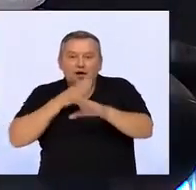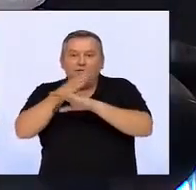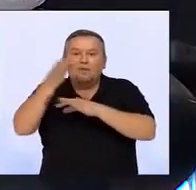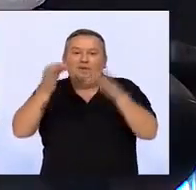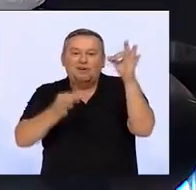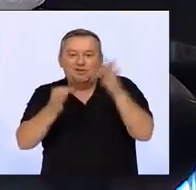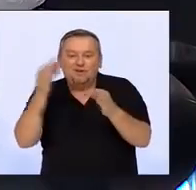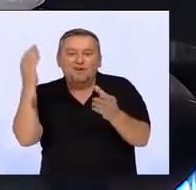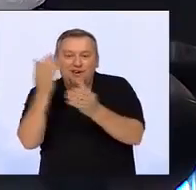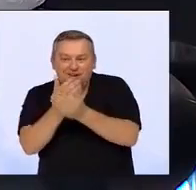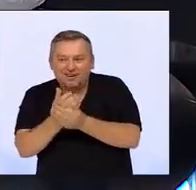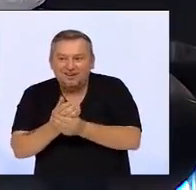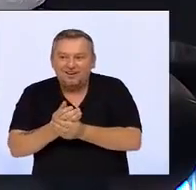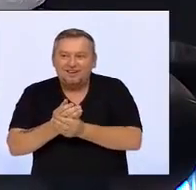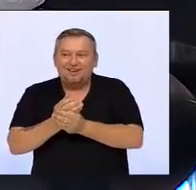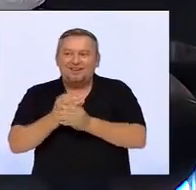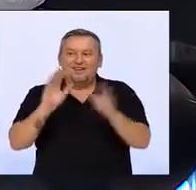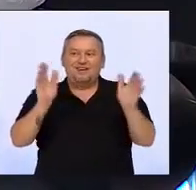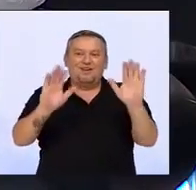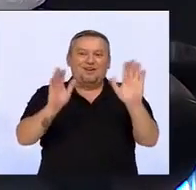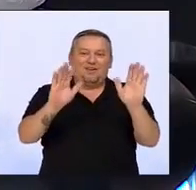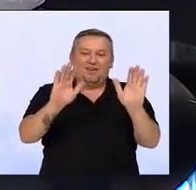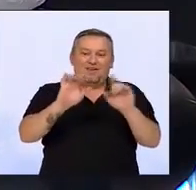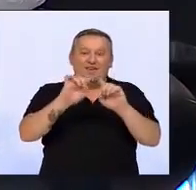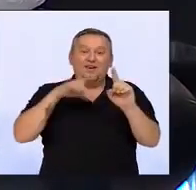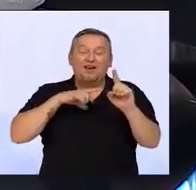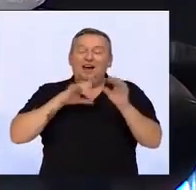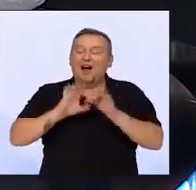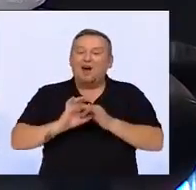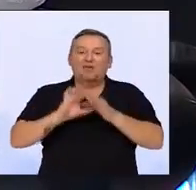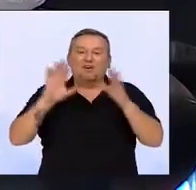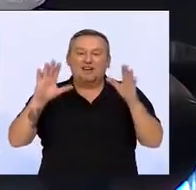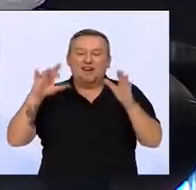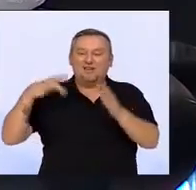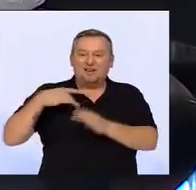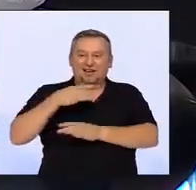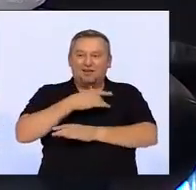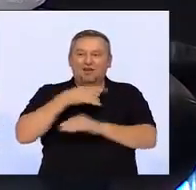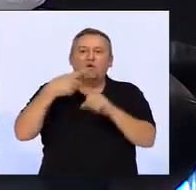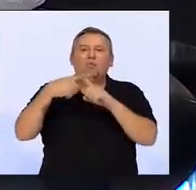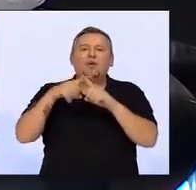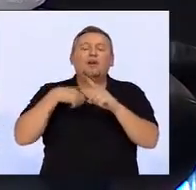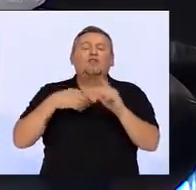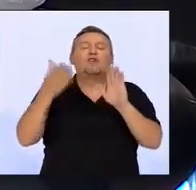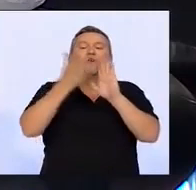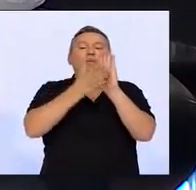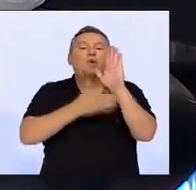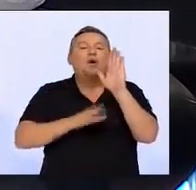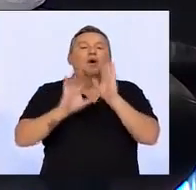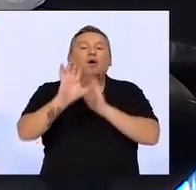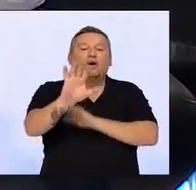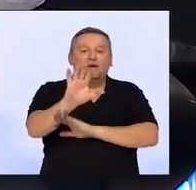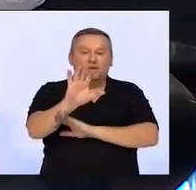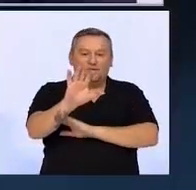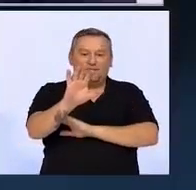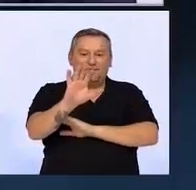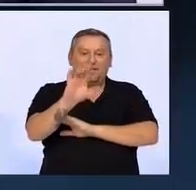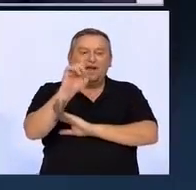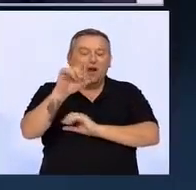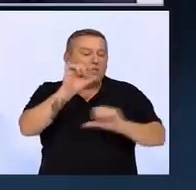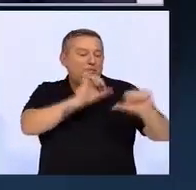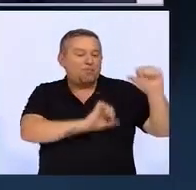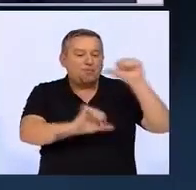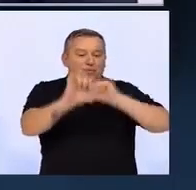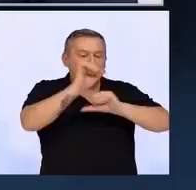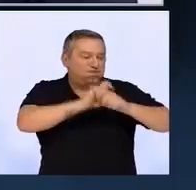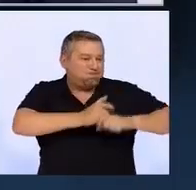Estamos na última pergunta. Falta 1 minuto e 15. É a Autoridade Nacional de Saúde. Por que a gente está propondo isso? Mauro, é uma renovação muito